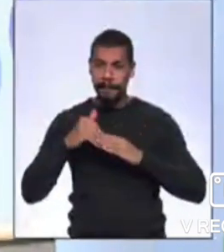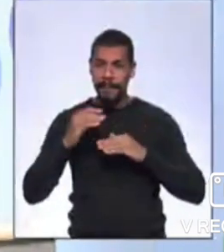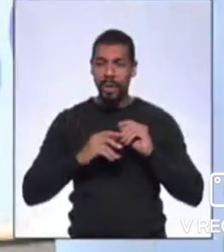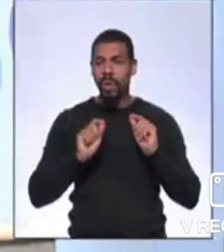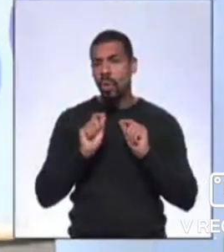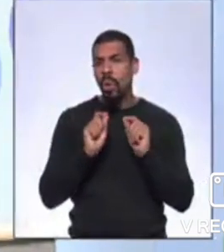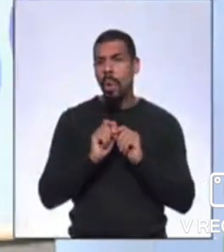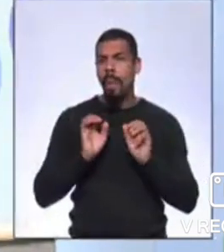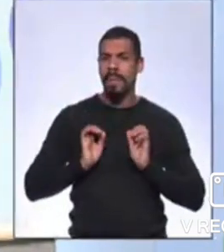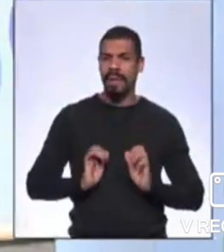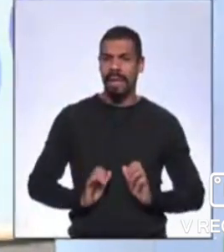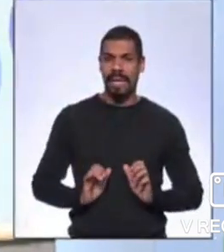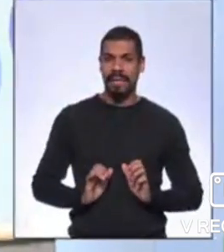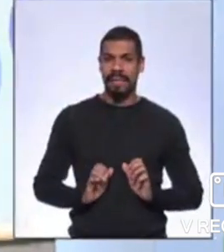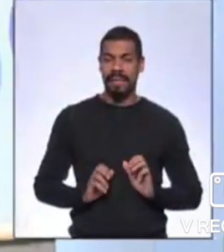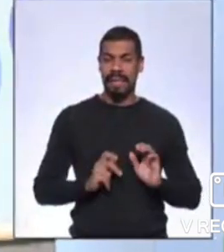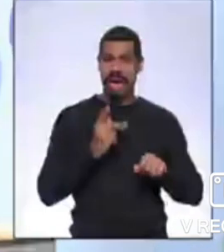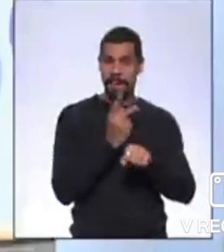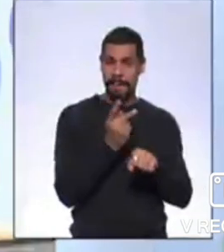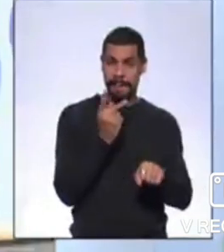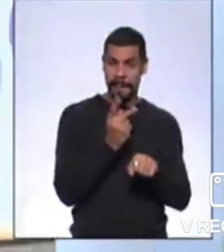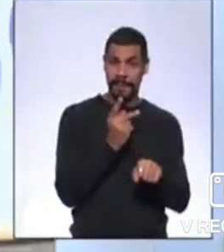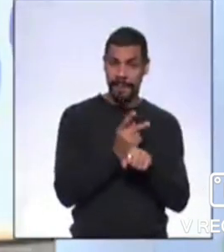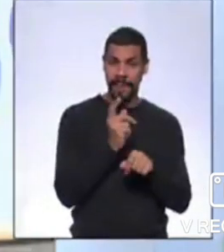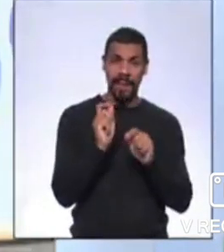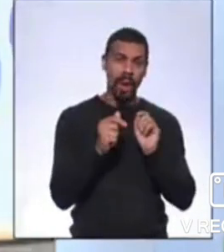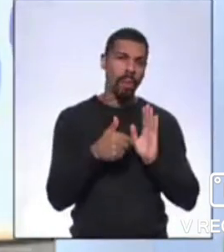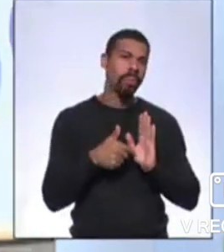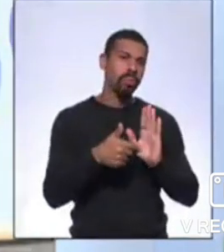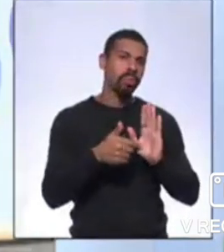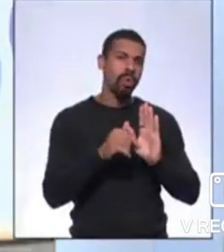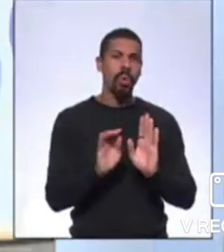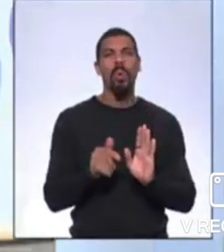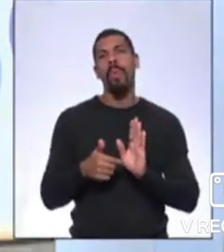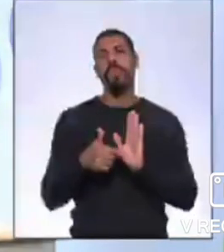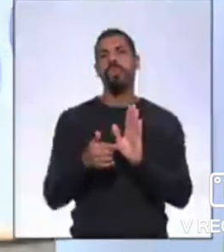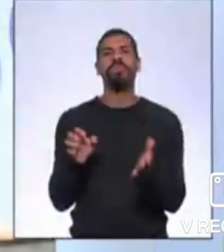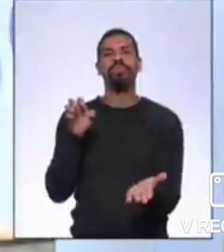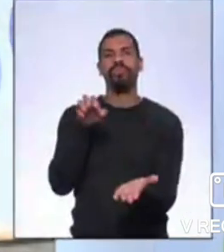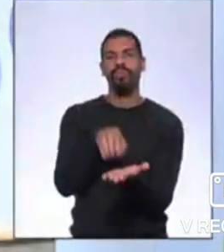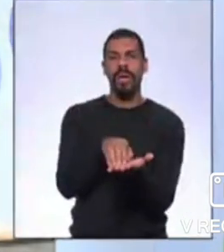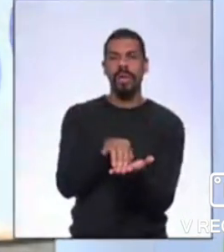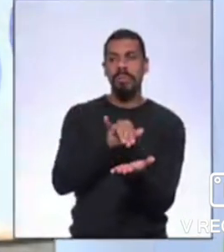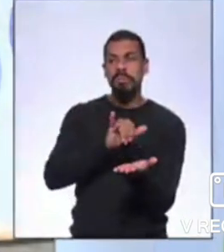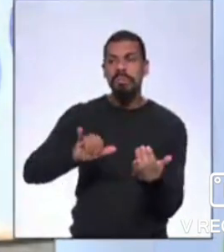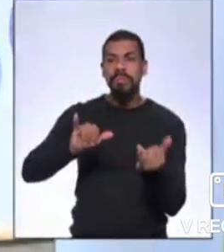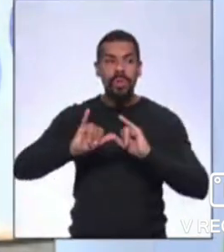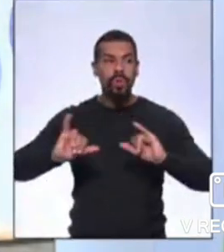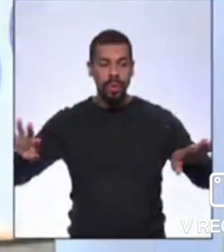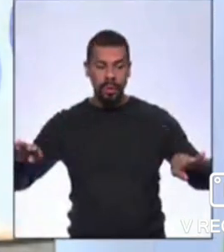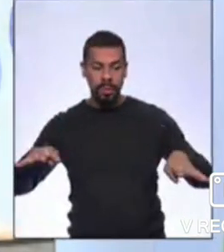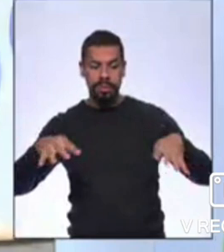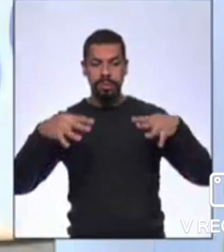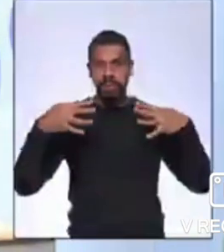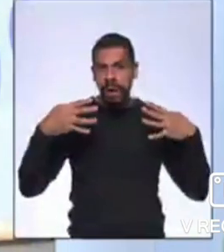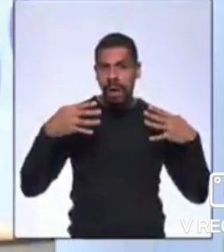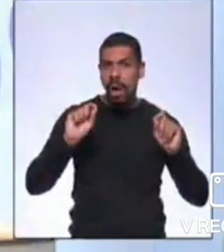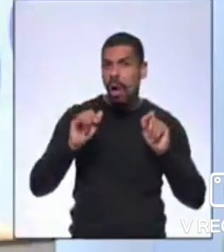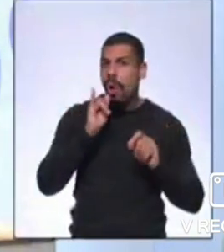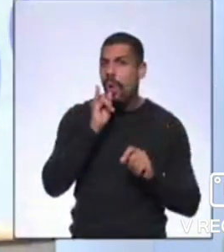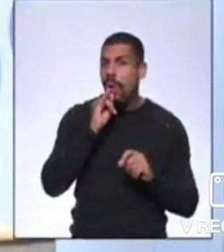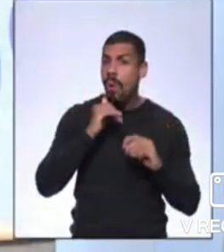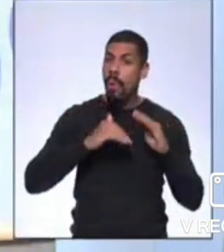códigos éticos e morais em pedra para ser colocado no centro ali do povoamento da cidade, para que todos vissem, era